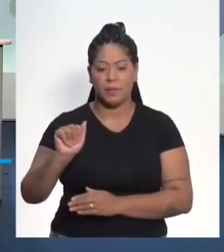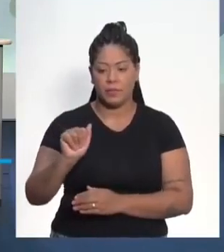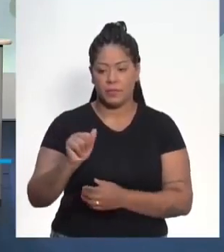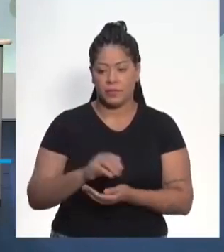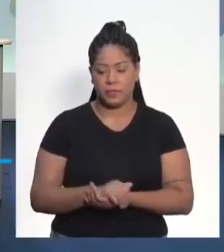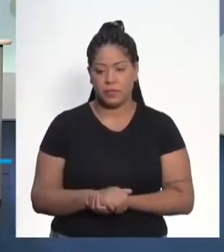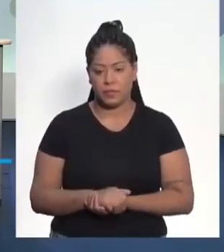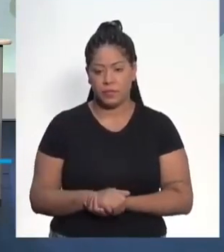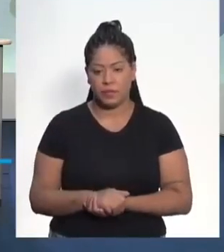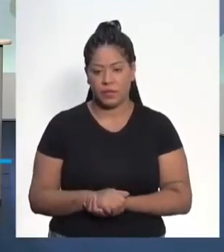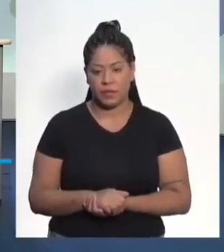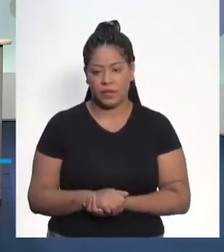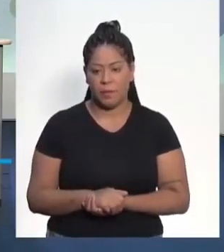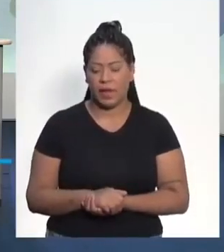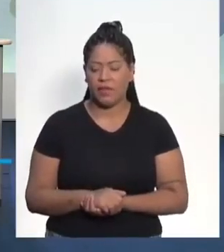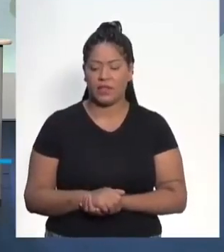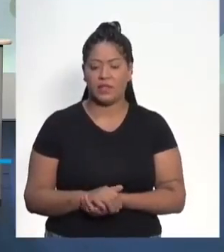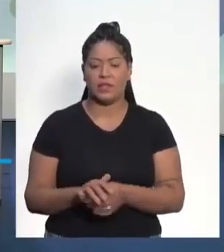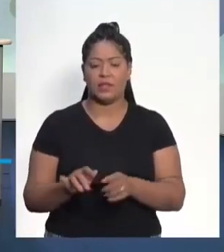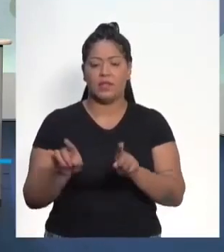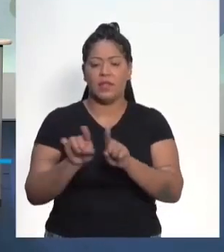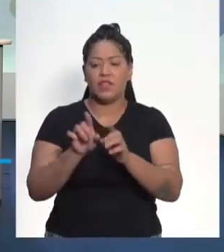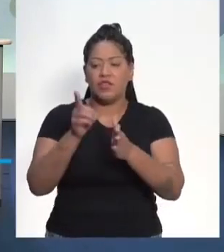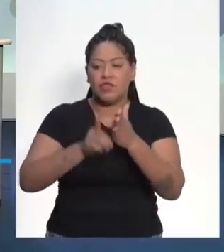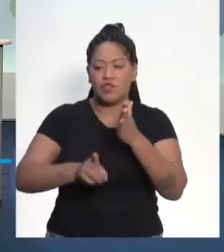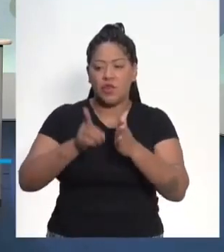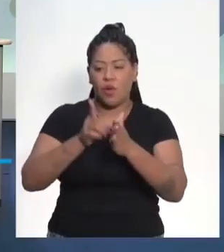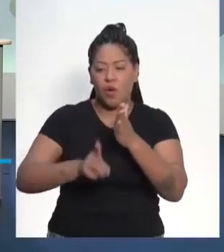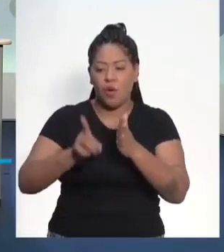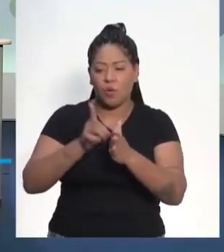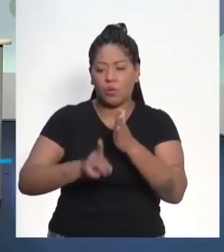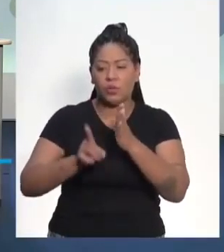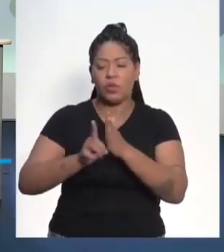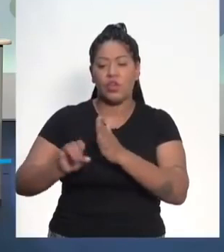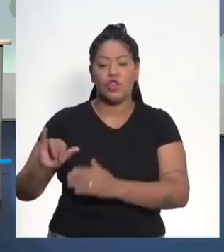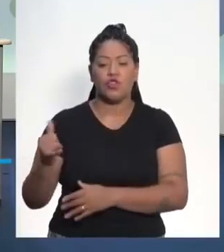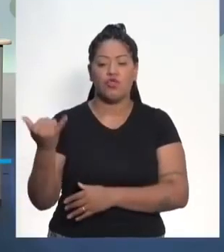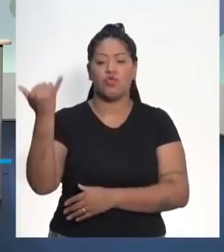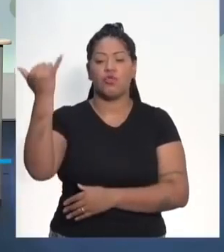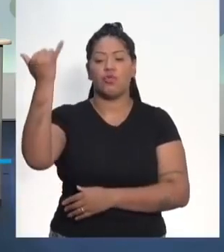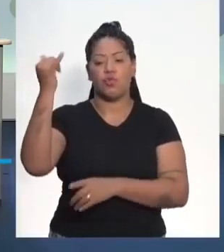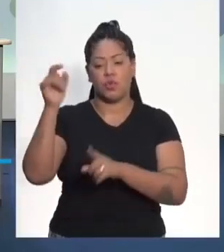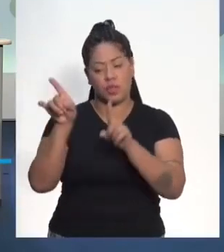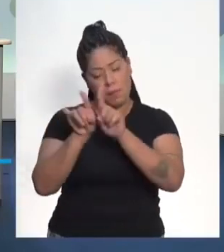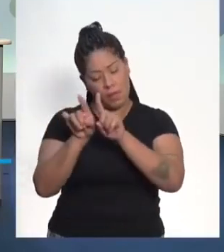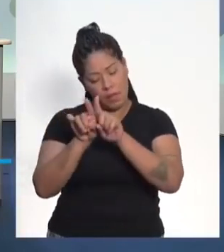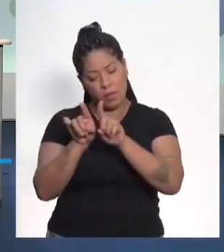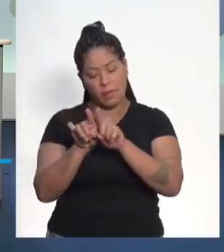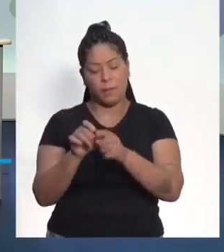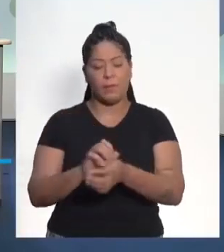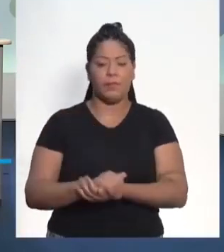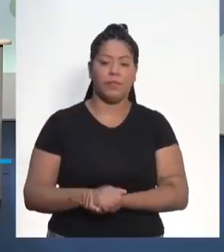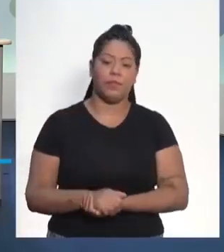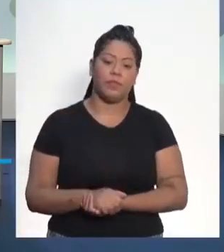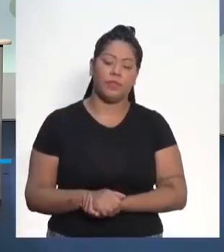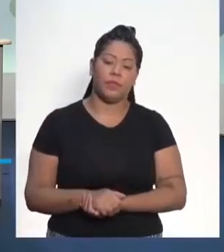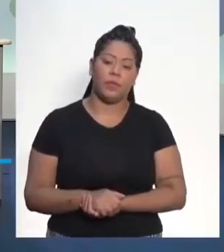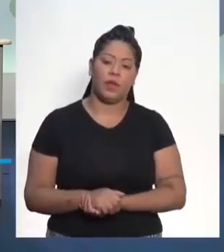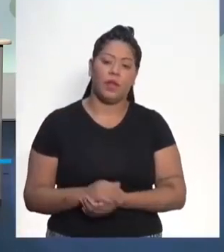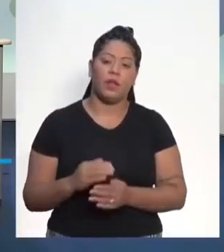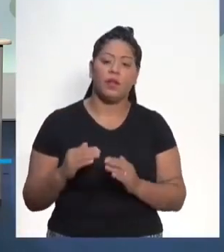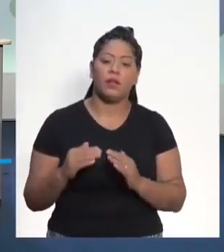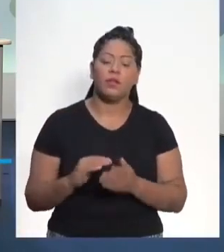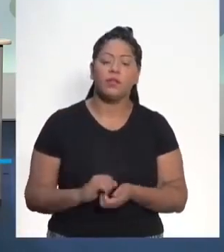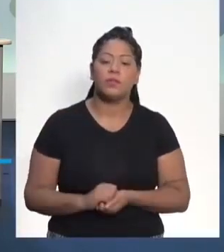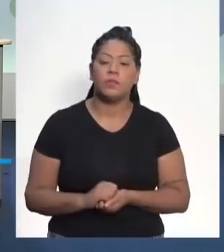Prudente. Inflação, descontos. A Ana Júlia Pereira, da Escola Valdomiro Mariani, em